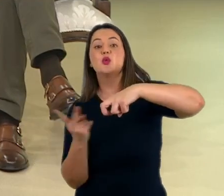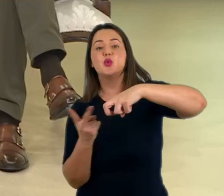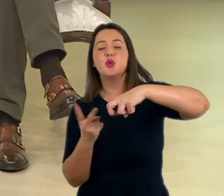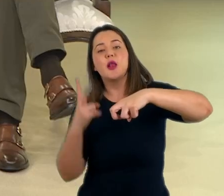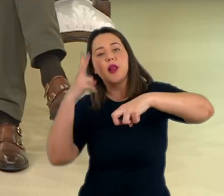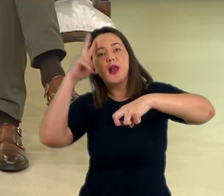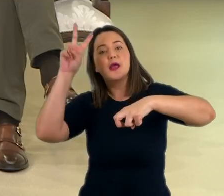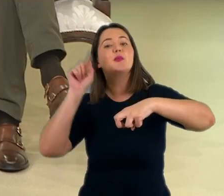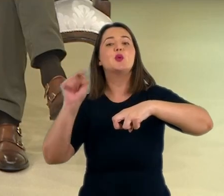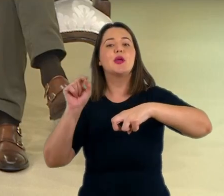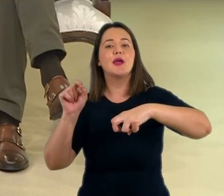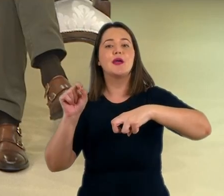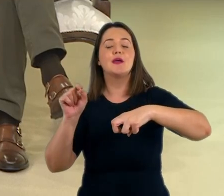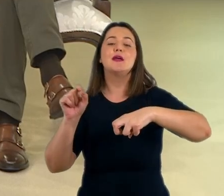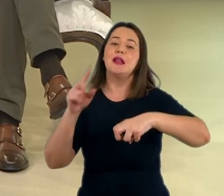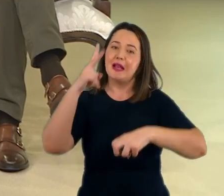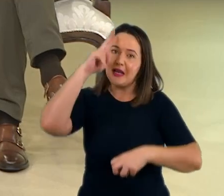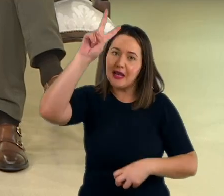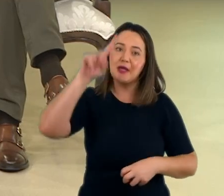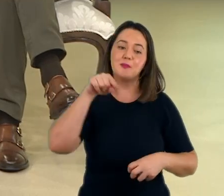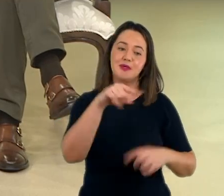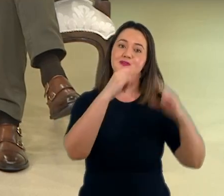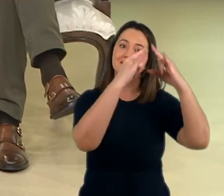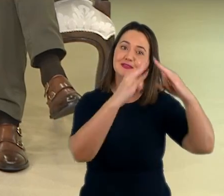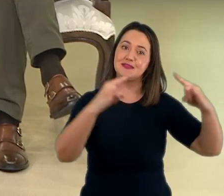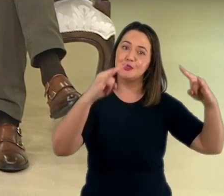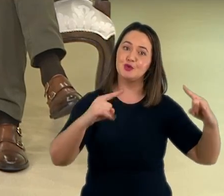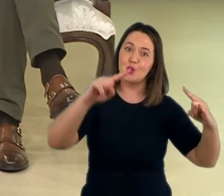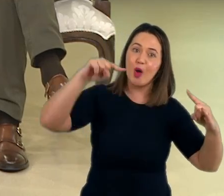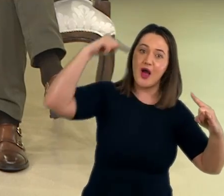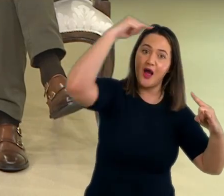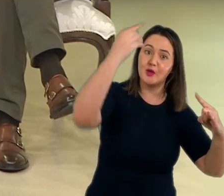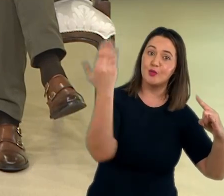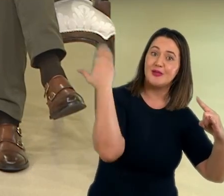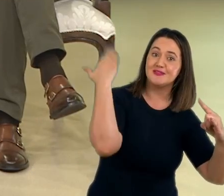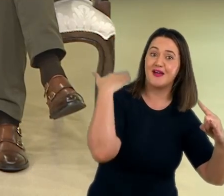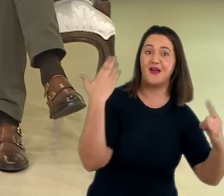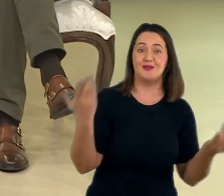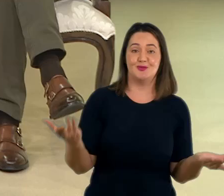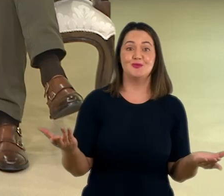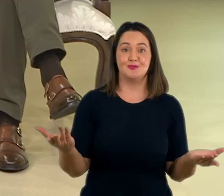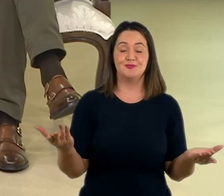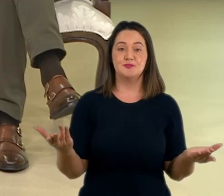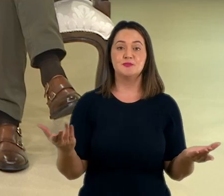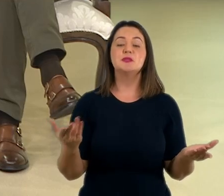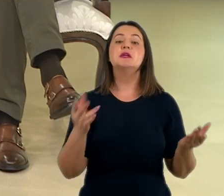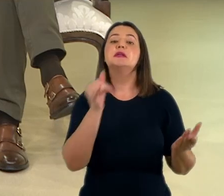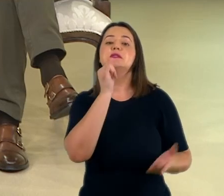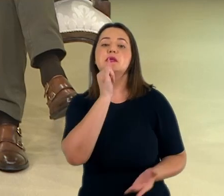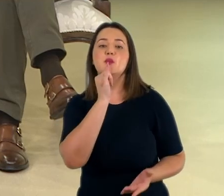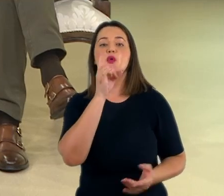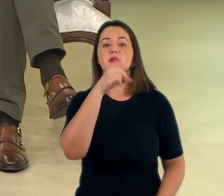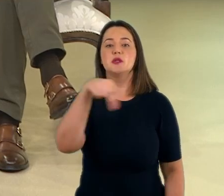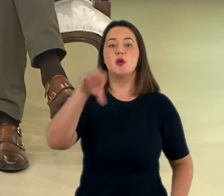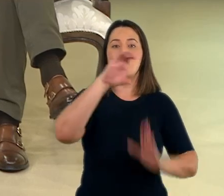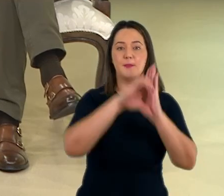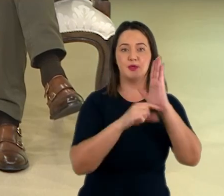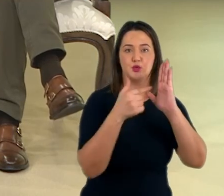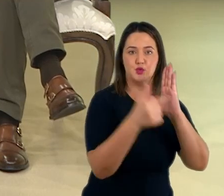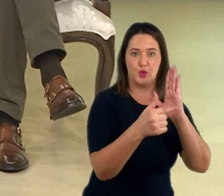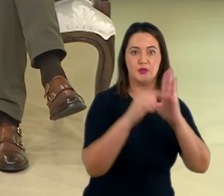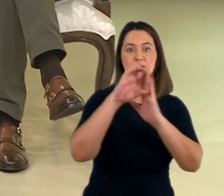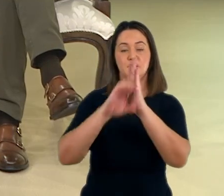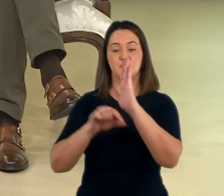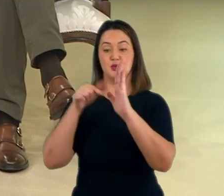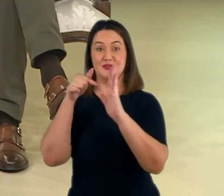lembravam muito de perto, sabe o quê? O ritual do santuário nos tempos antigos. Assim como em Daniel capítulo